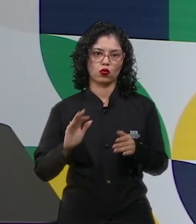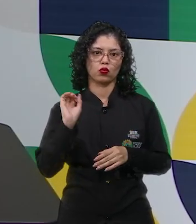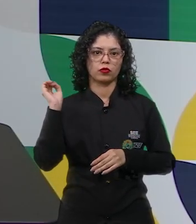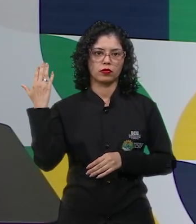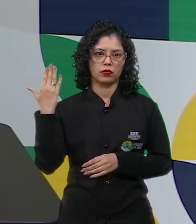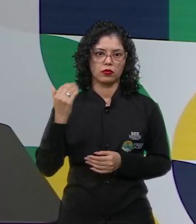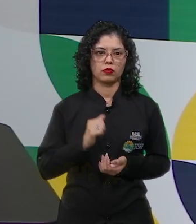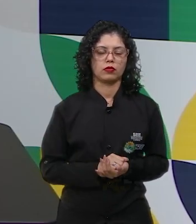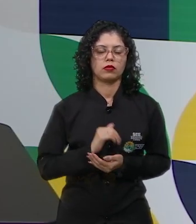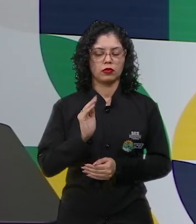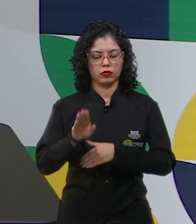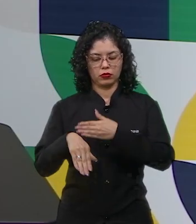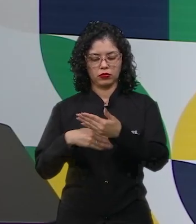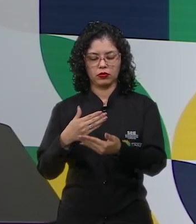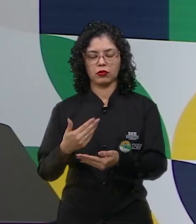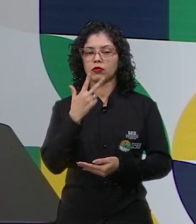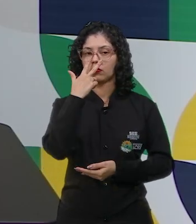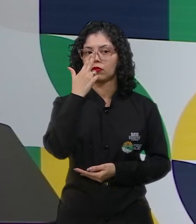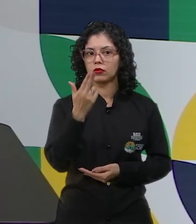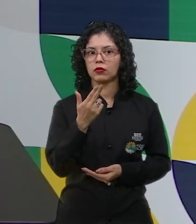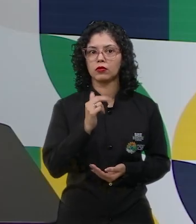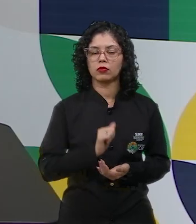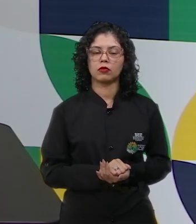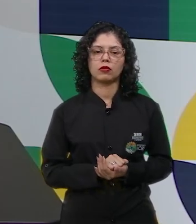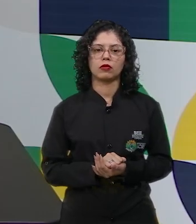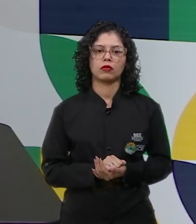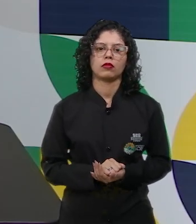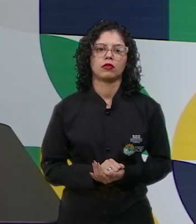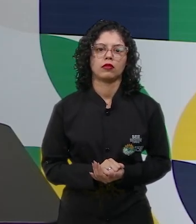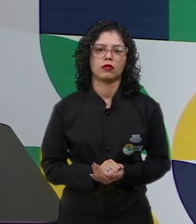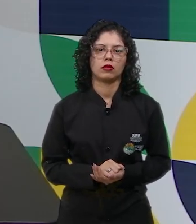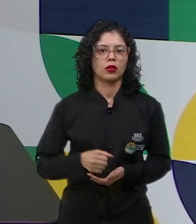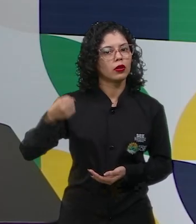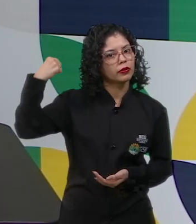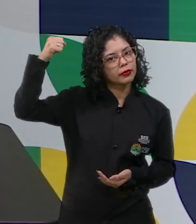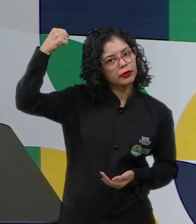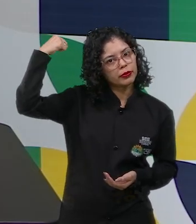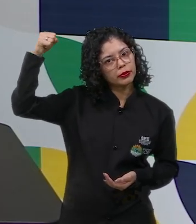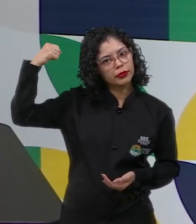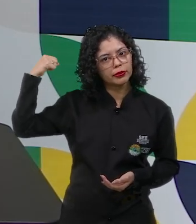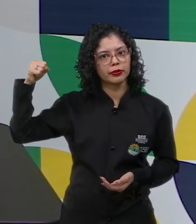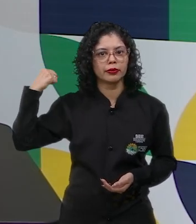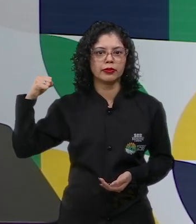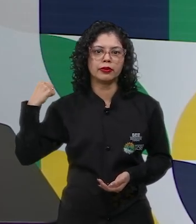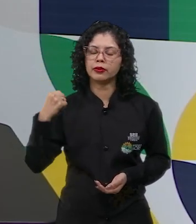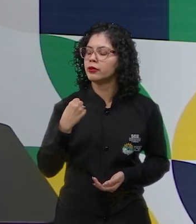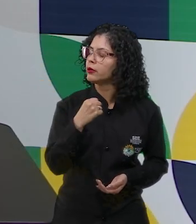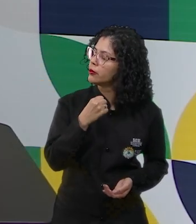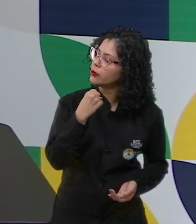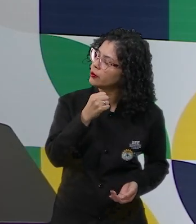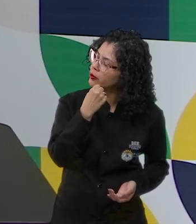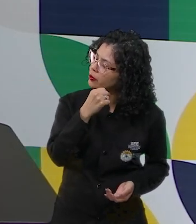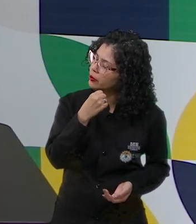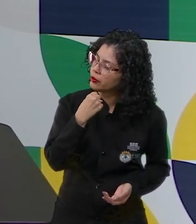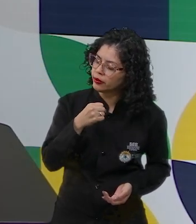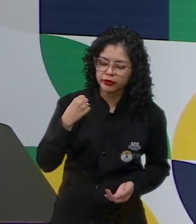né? É um processo relativamente parecido ali, por exemplo, com o secador de cabelo, né? Então, ele também vai ter um ventilador, ele também vai ter ali uma